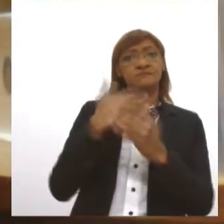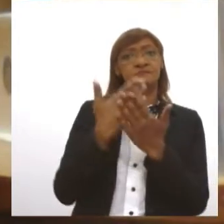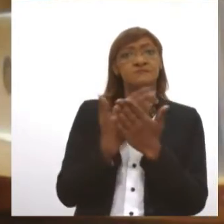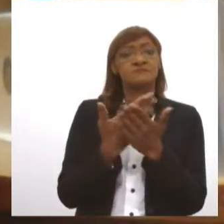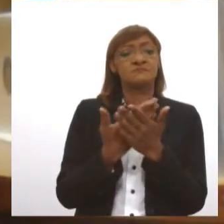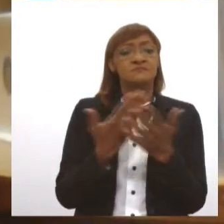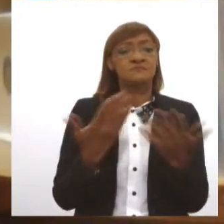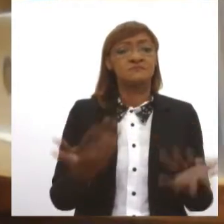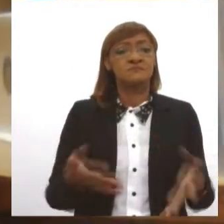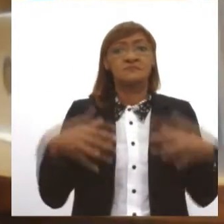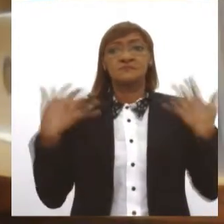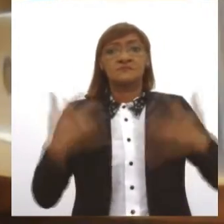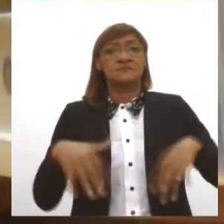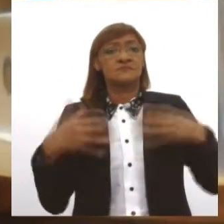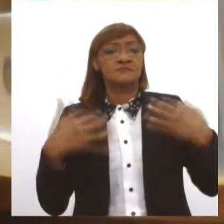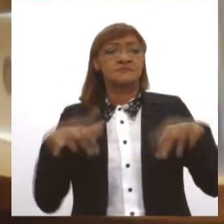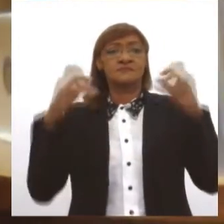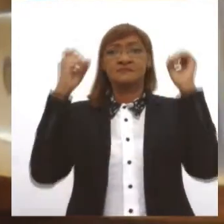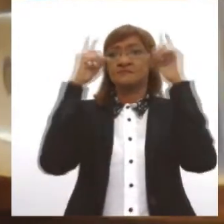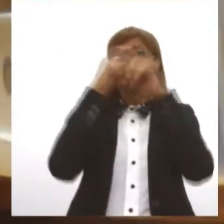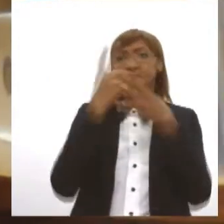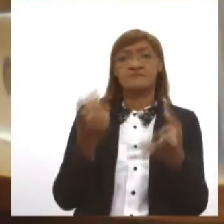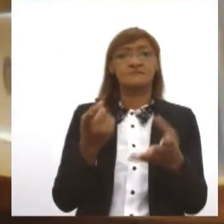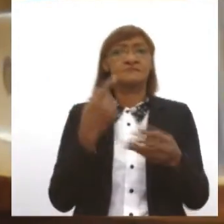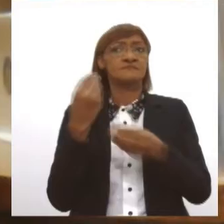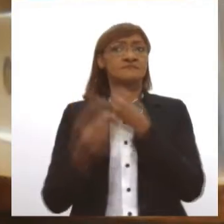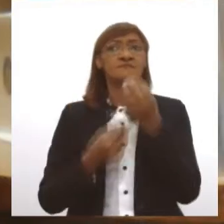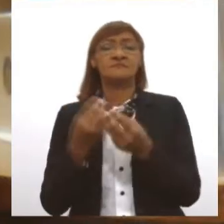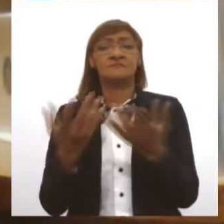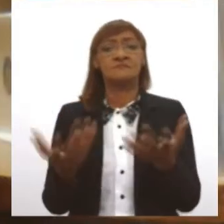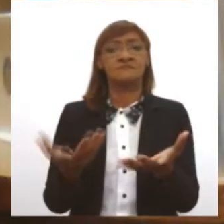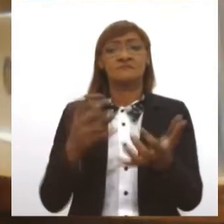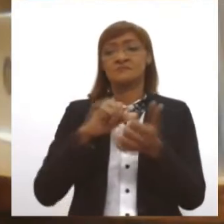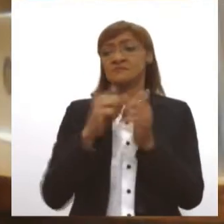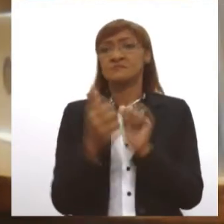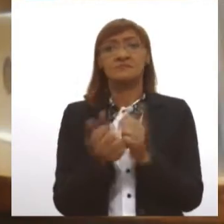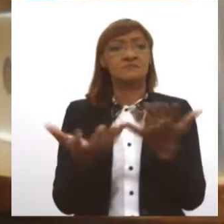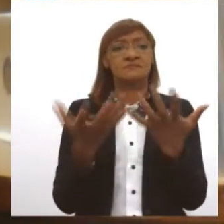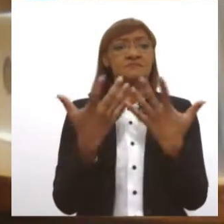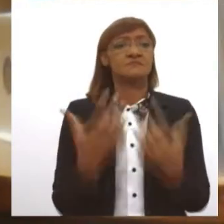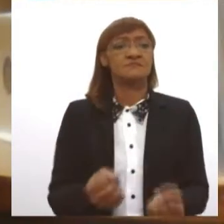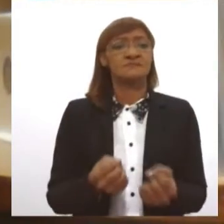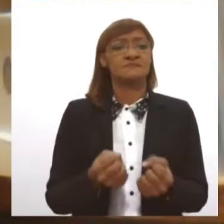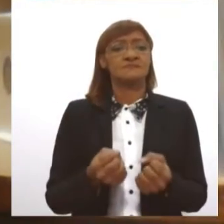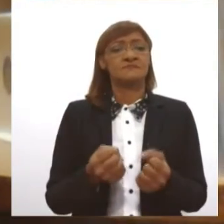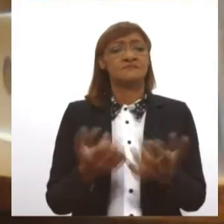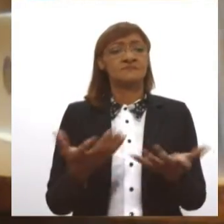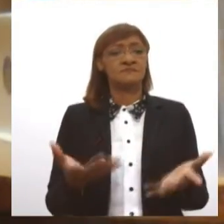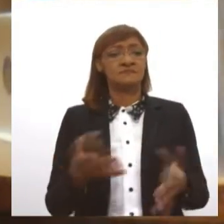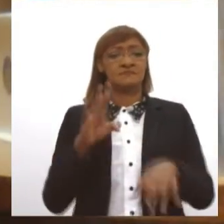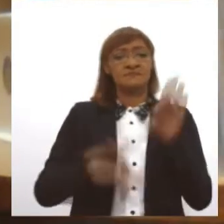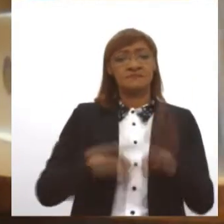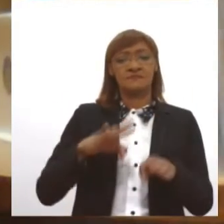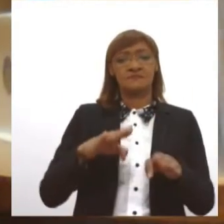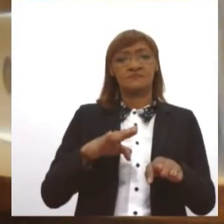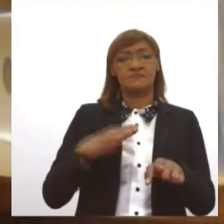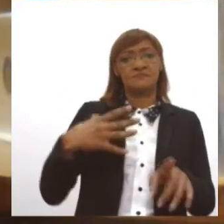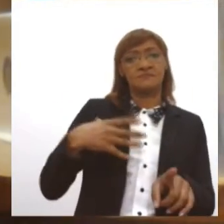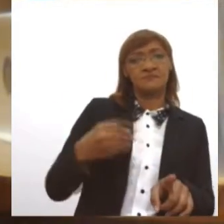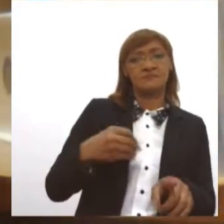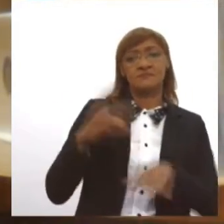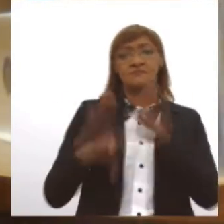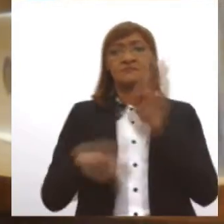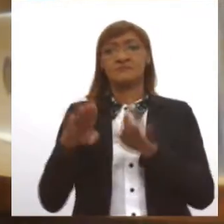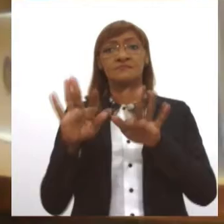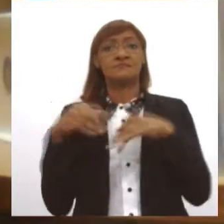com dificuldade de se adequar, de aceitar, às vezes os filhos, às vezes as famílias, porque